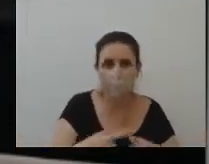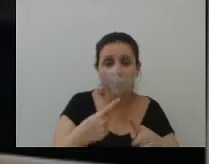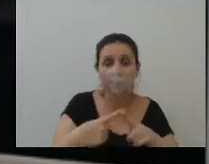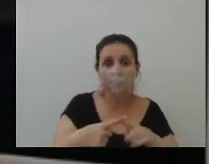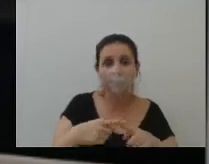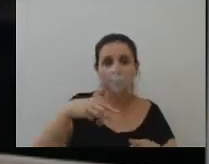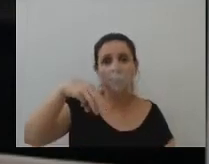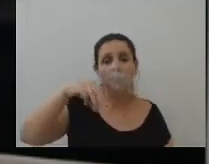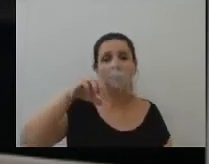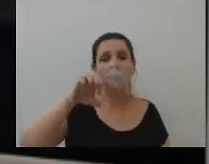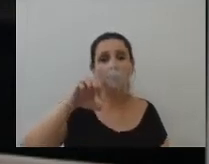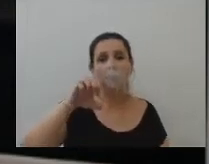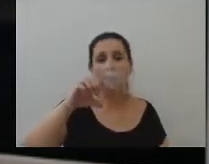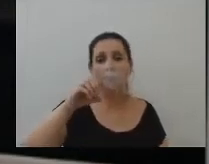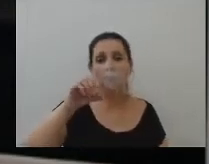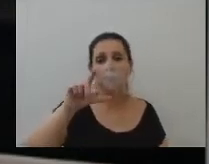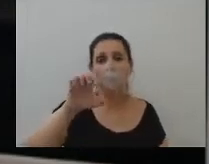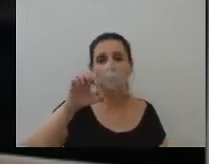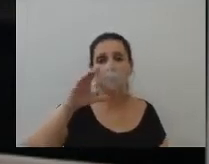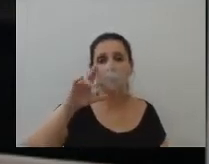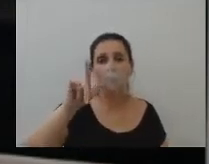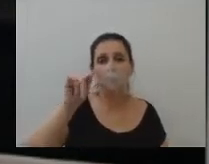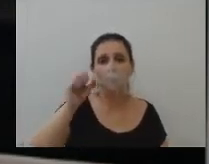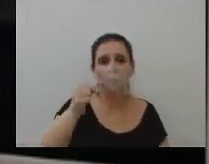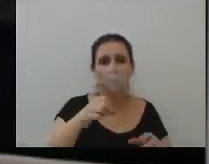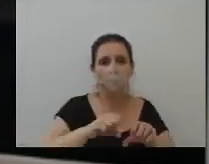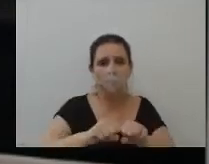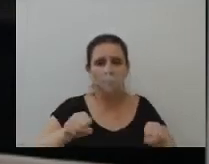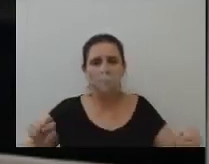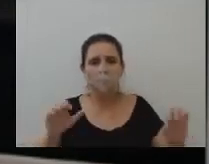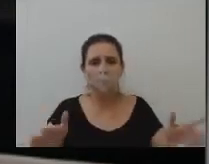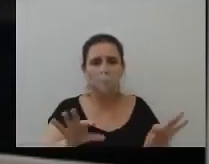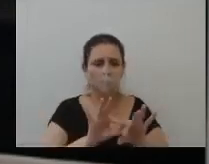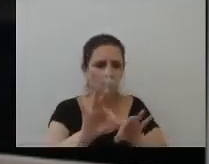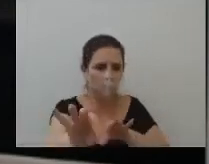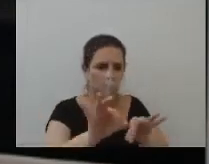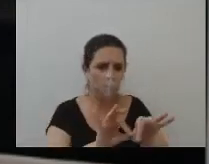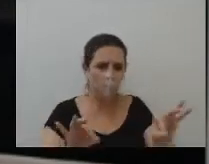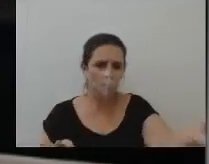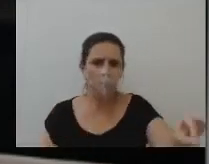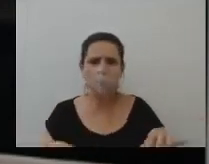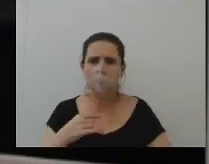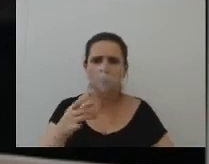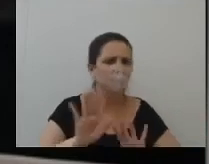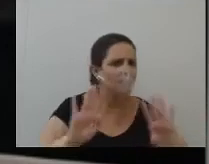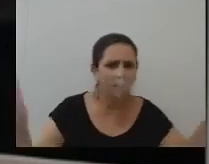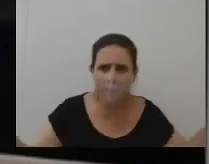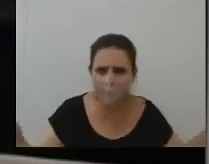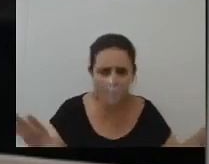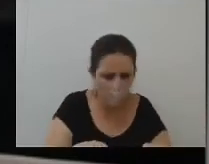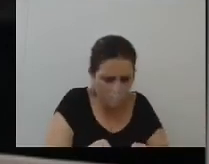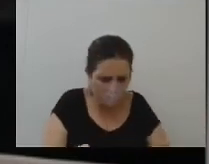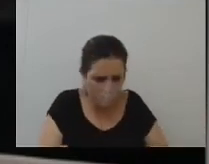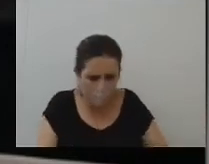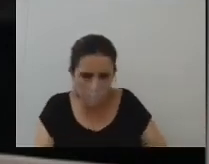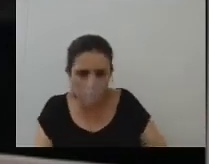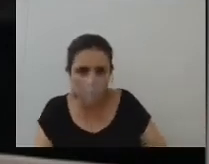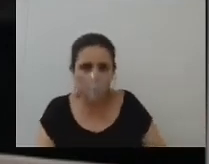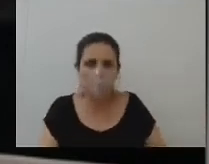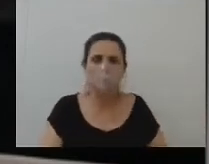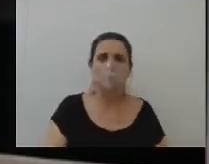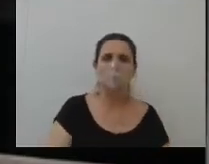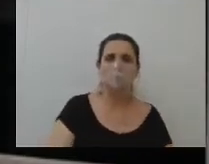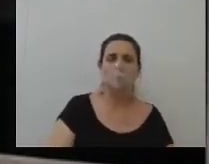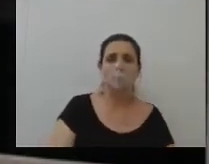tensão. Porque as moléculas dizem, nós já estamos longe demais. Existe uma certa posição de equilíbrio. E essa